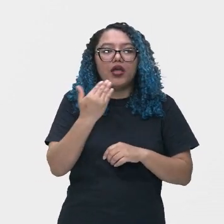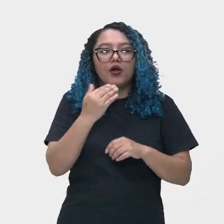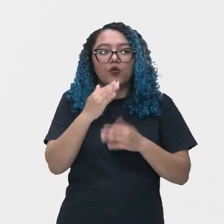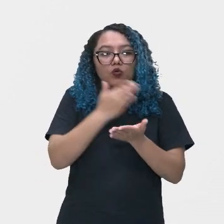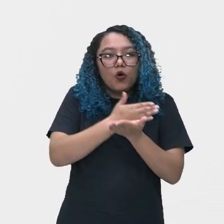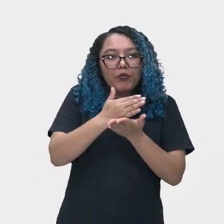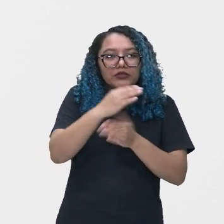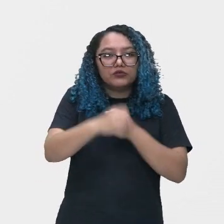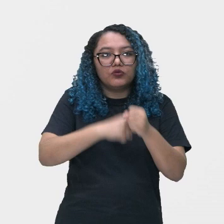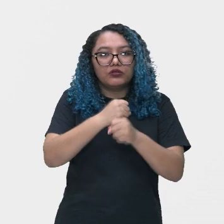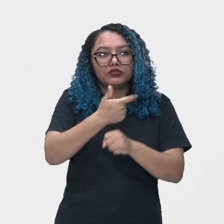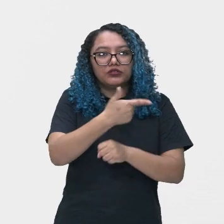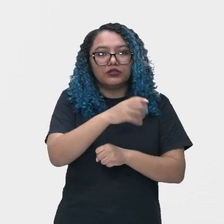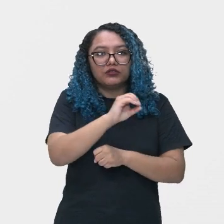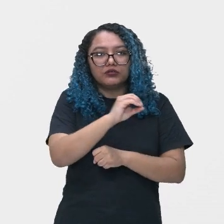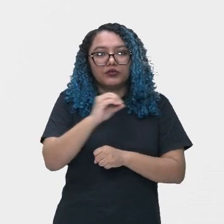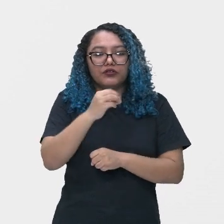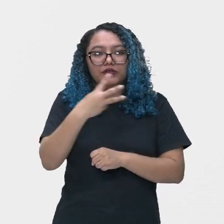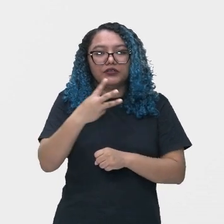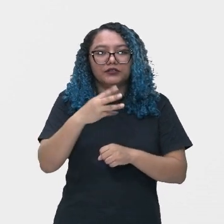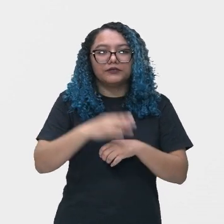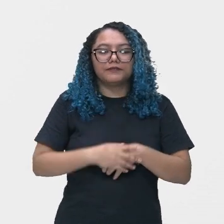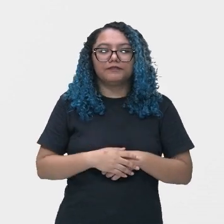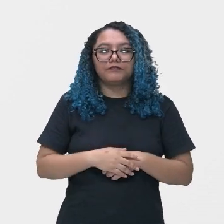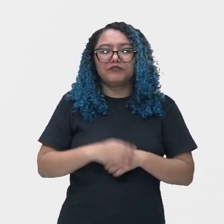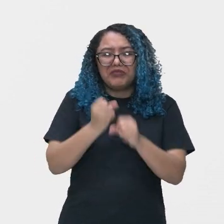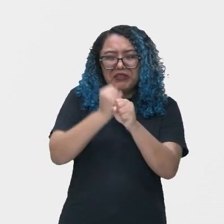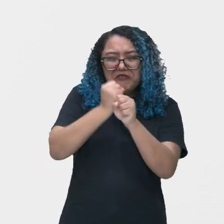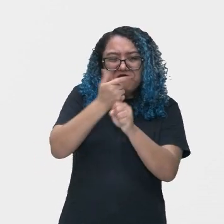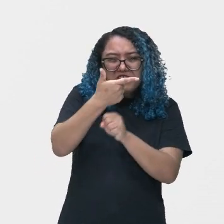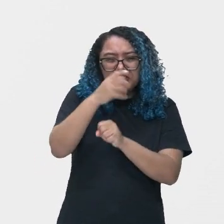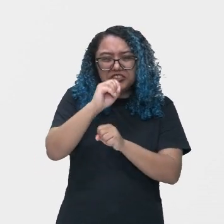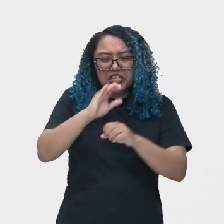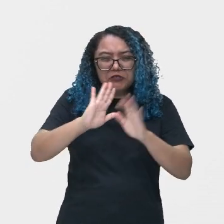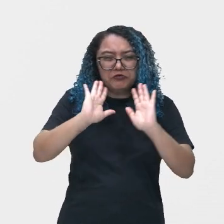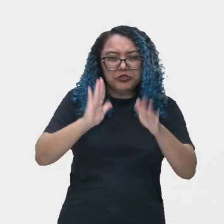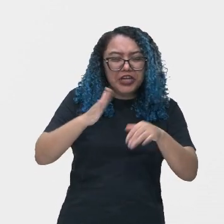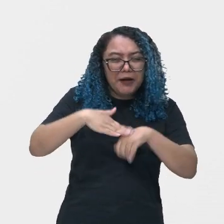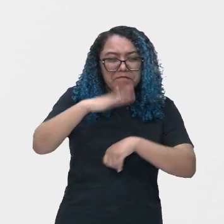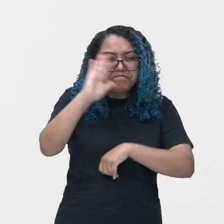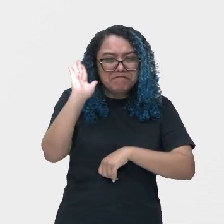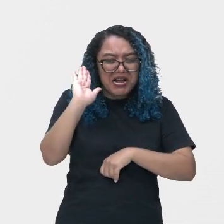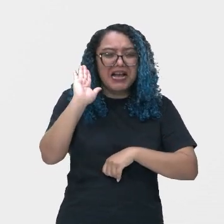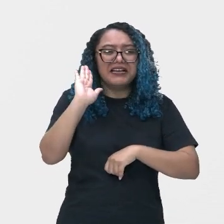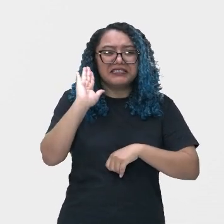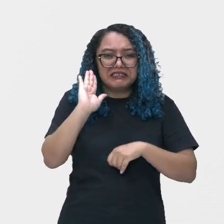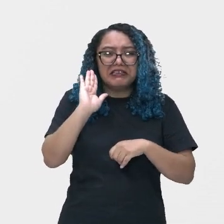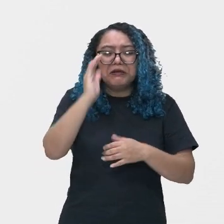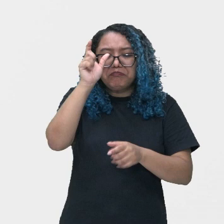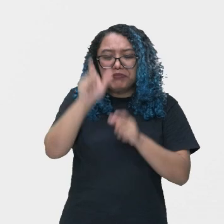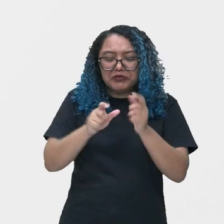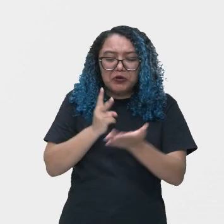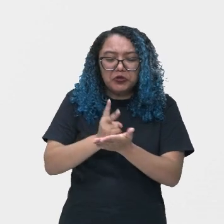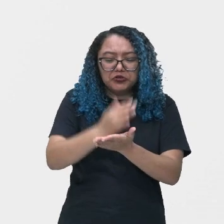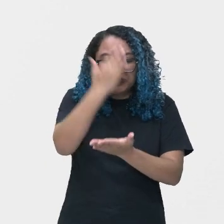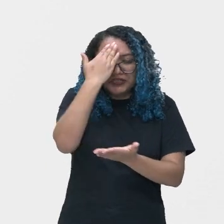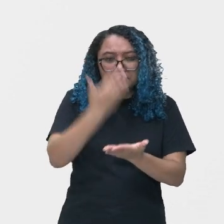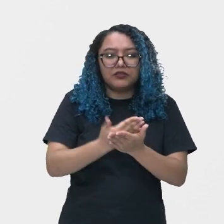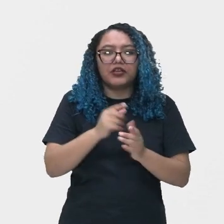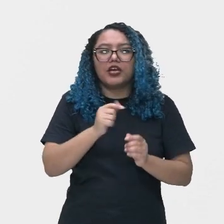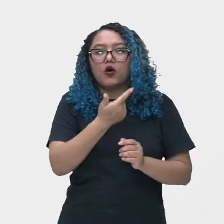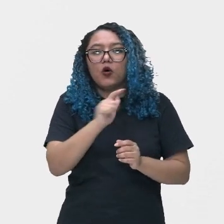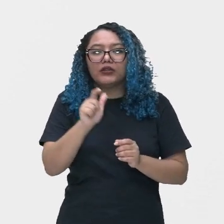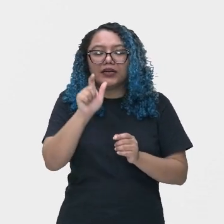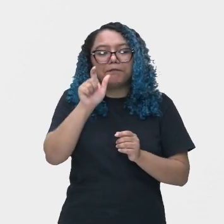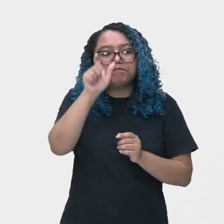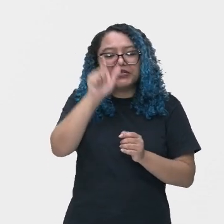2023, mais de 20 anos se passaram e as pessoas não acreditam nisso, né? E que desde então é substituída por uma sósia. Vamos